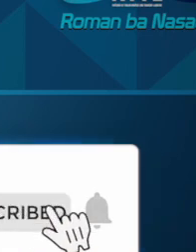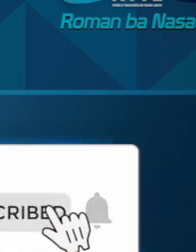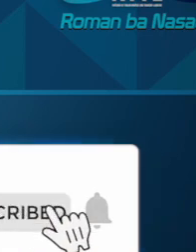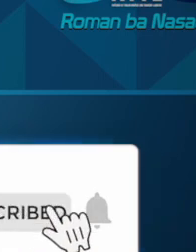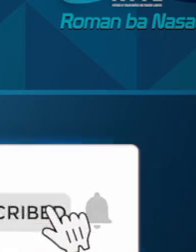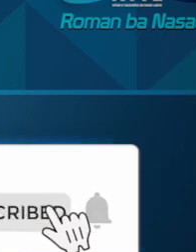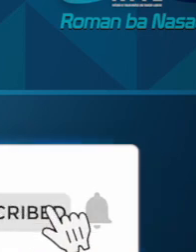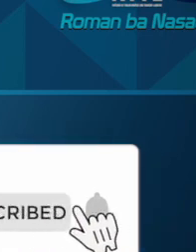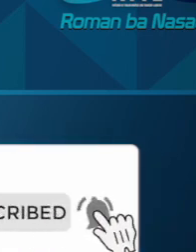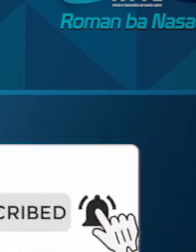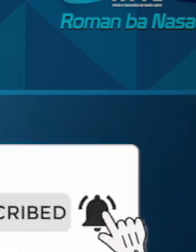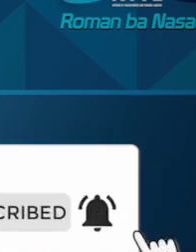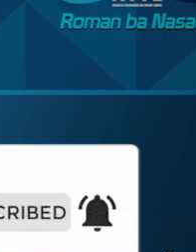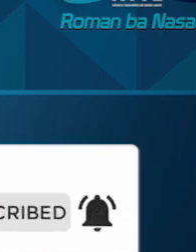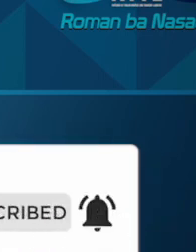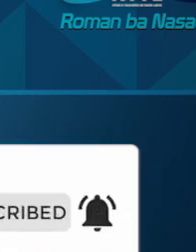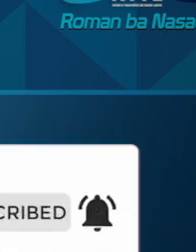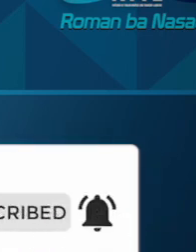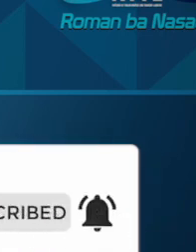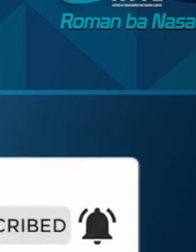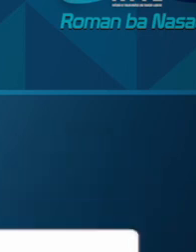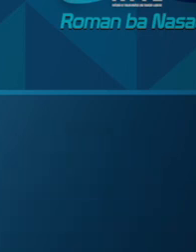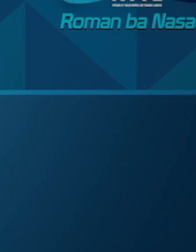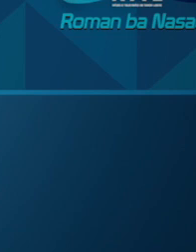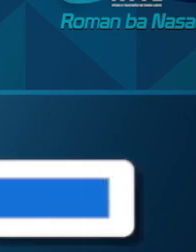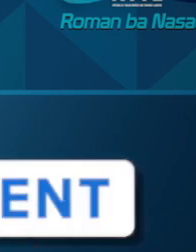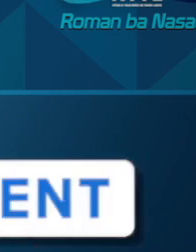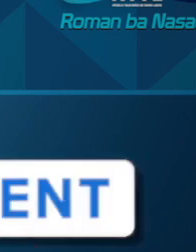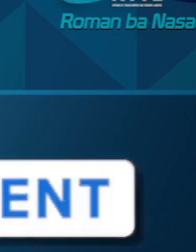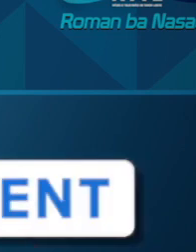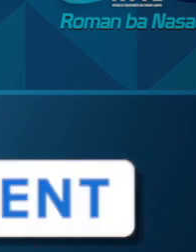canal RTTL, hanehang botão notificação,